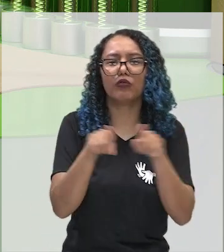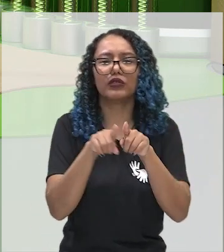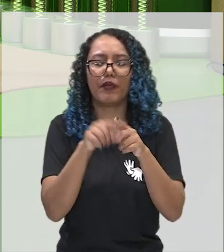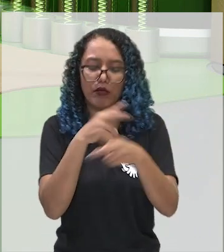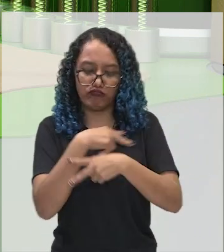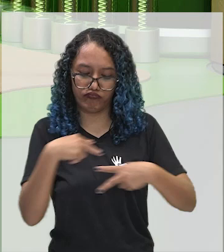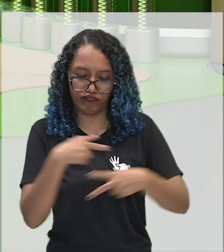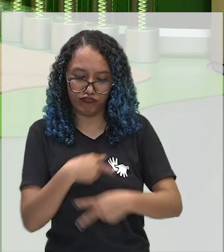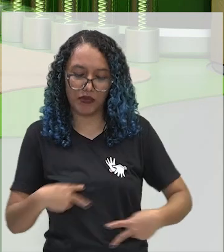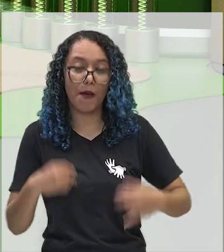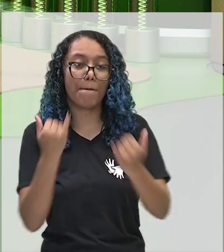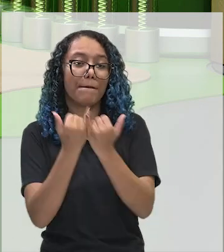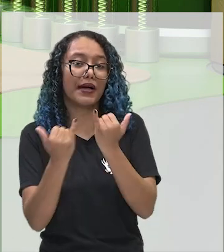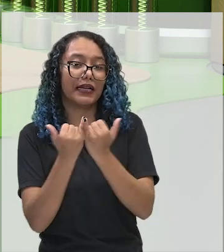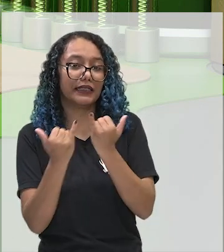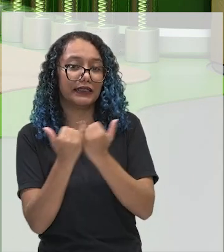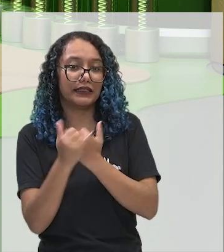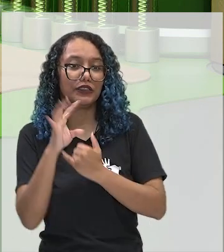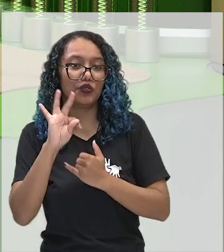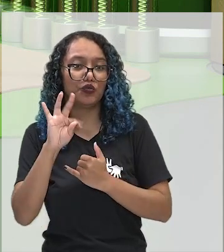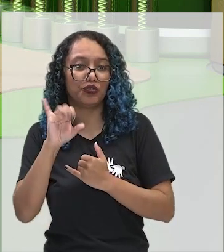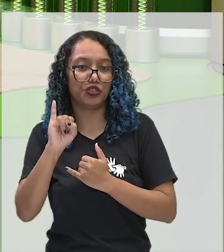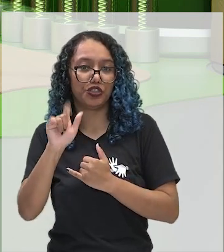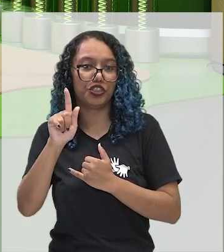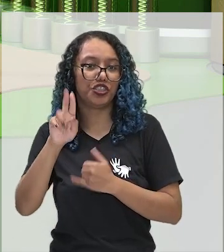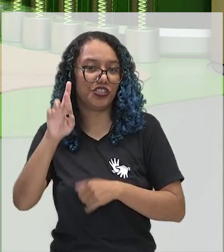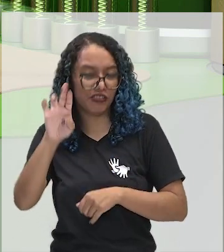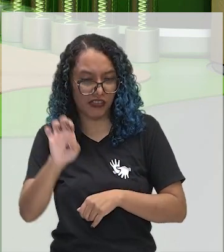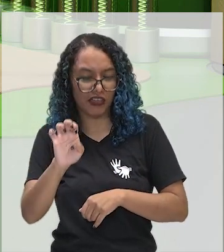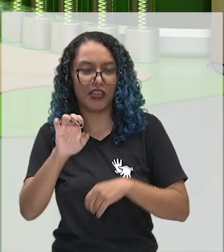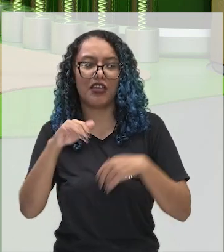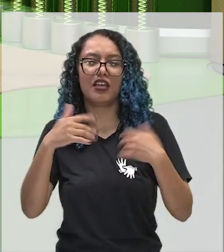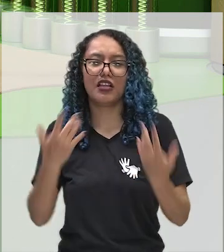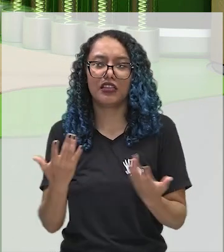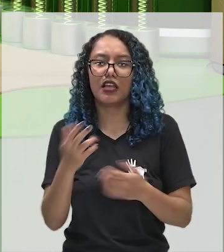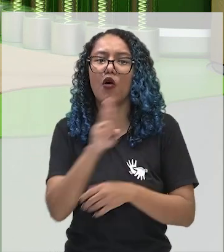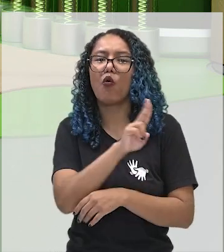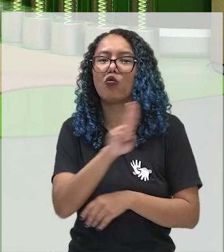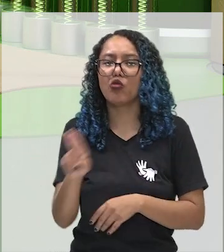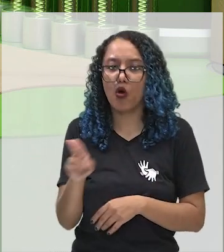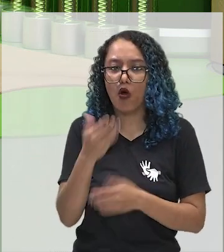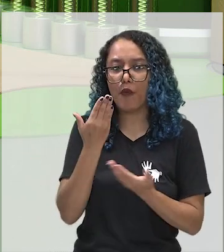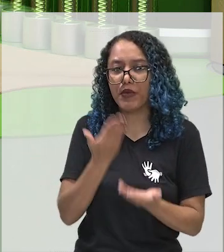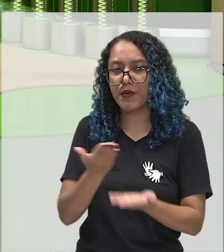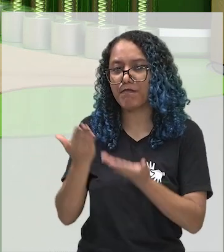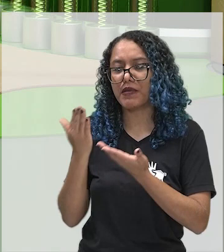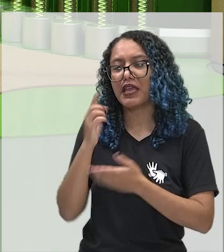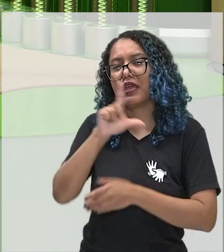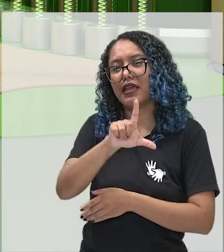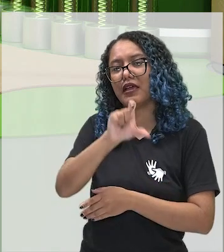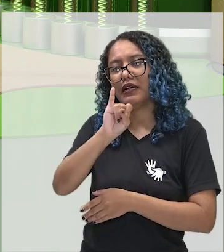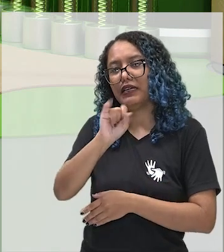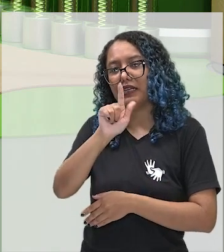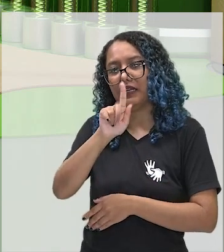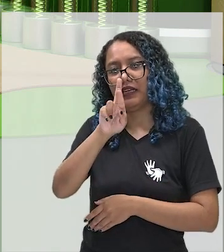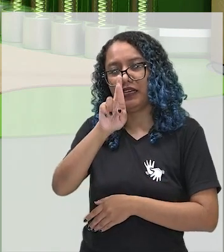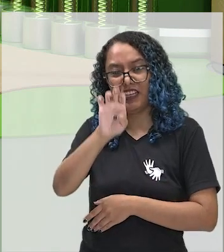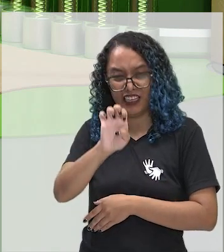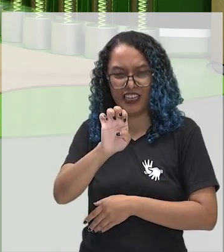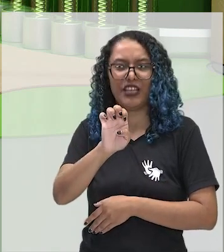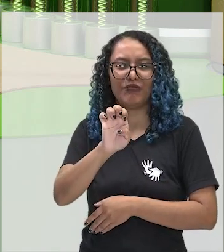listras parecidas com a do tigre, e aí esse animal híbrido foi batizado de ligre, certo? E se você tiver